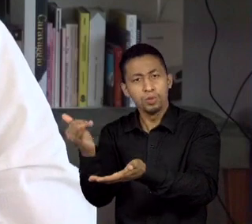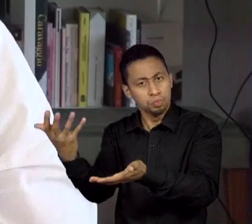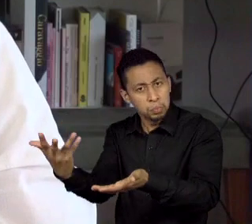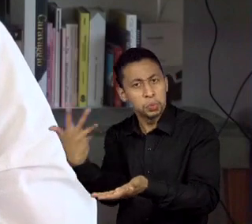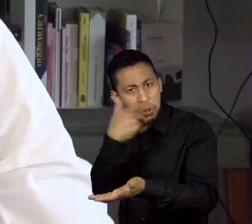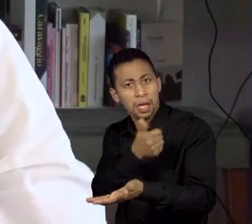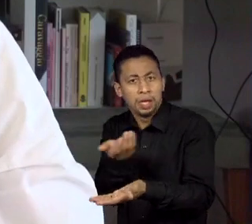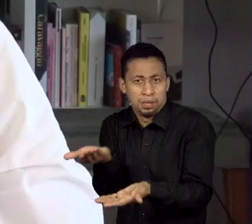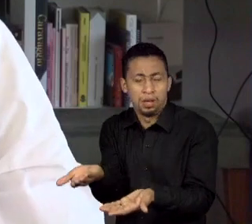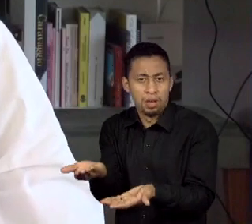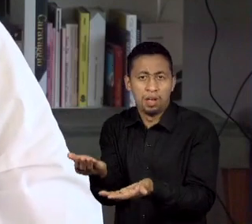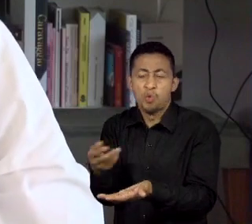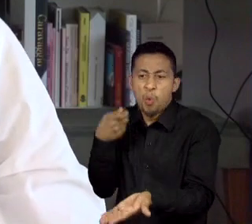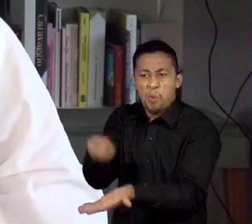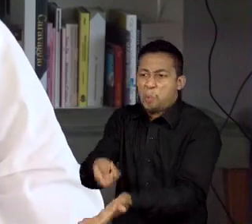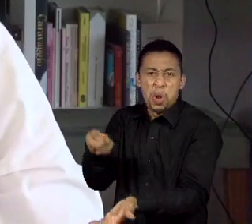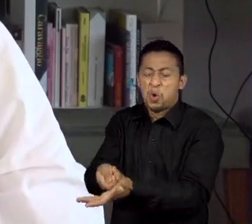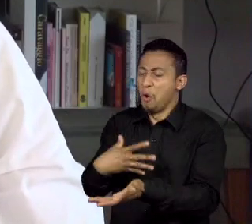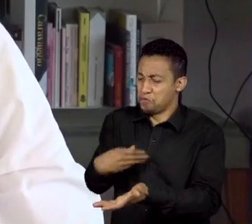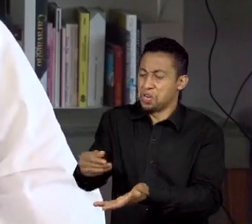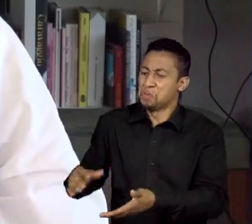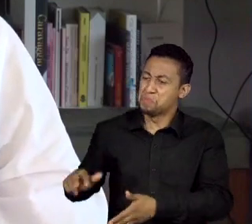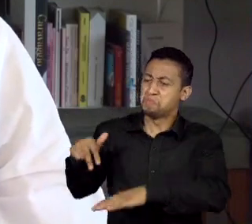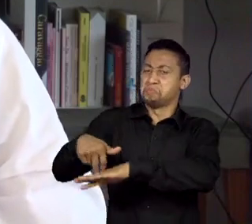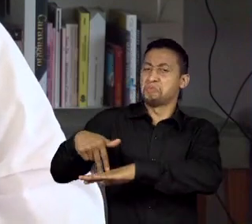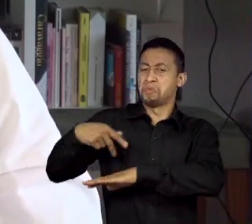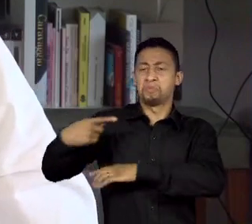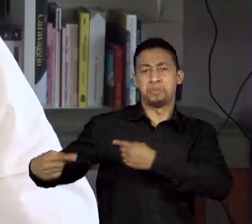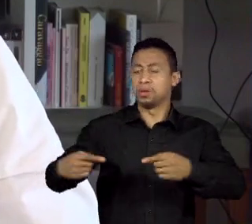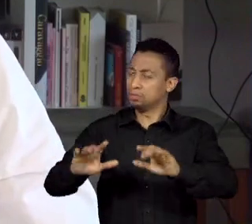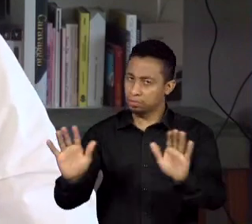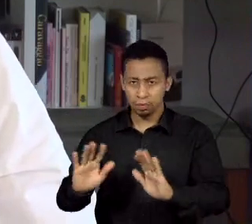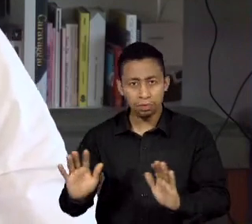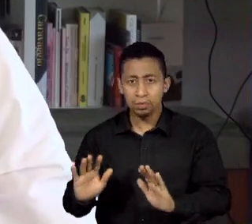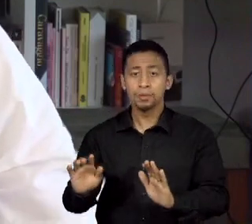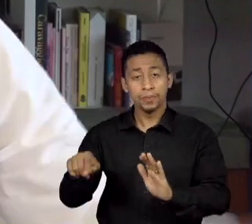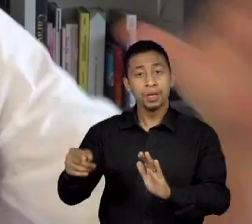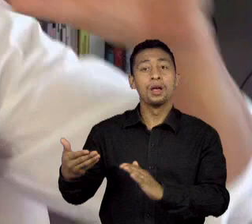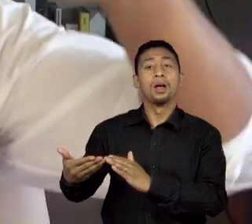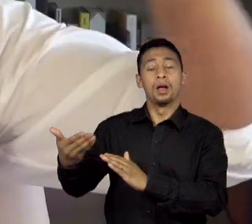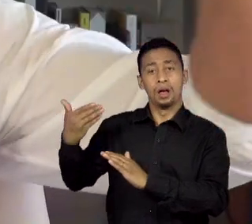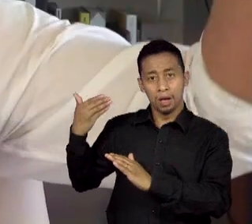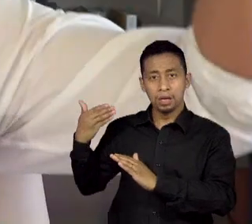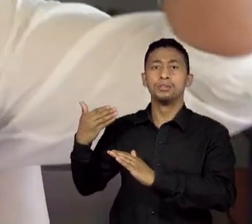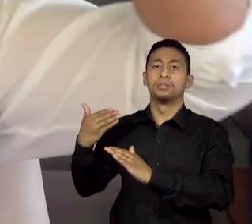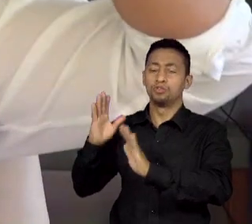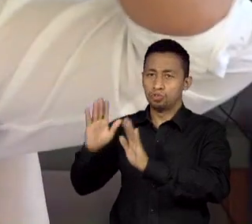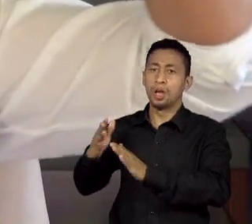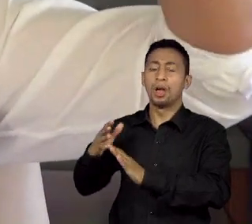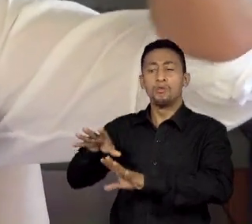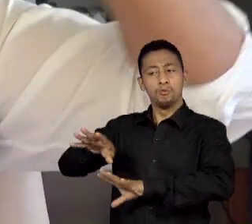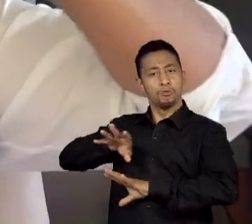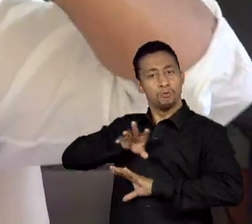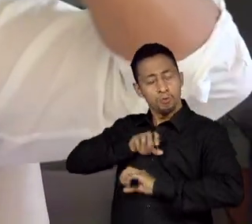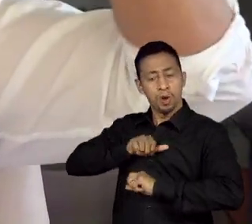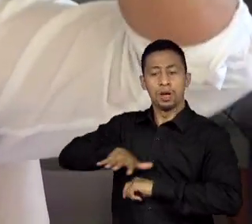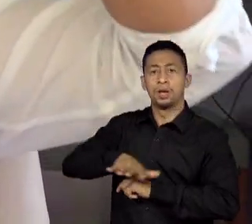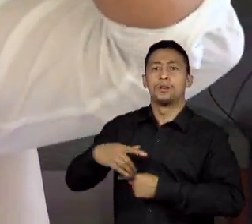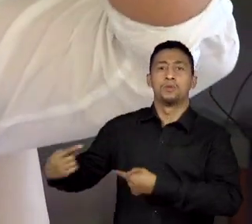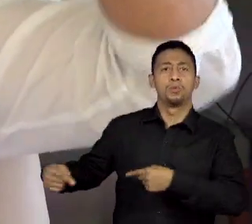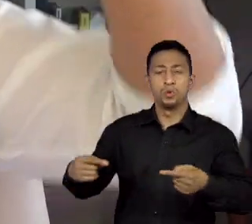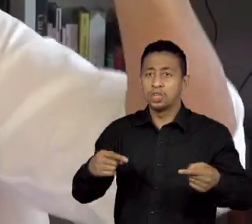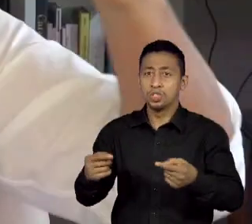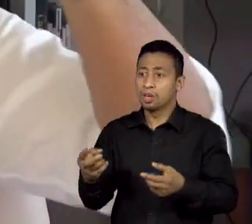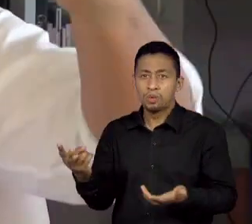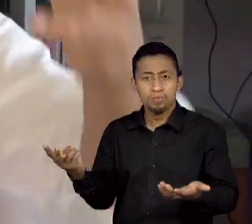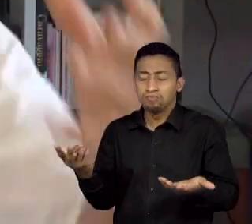o Eduardo foi conhecer o avô com 16 anos, ele já era militante secundarista. Eles eram dois políticos totalmente, com